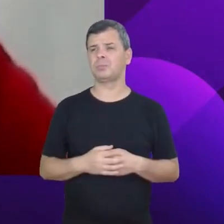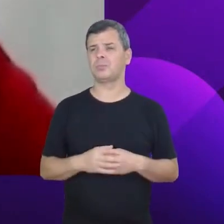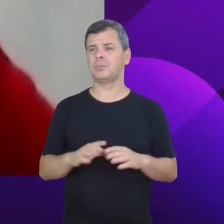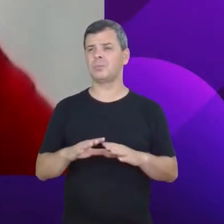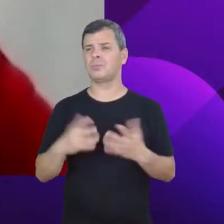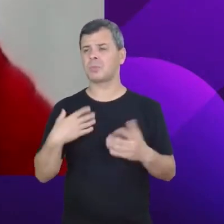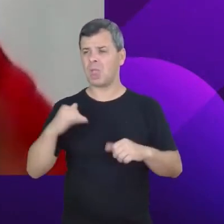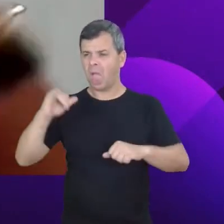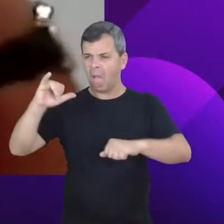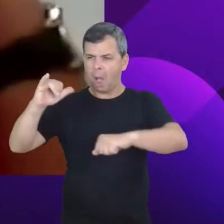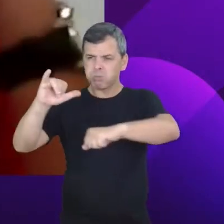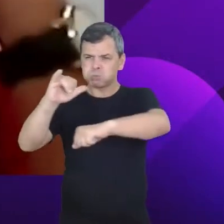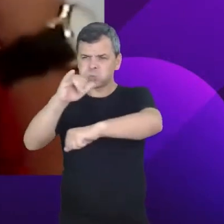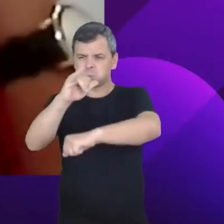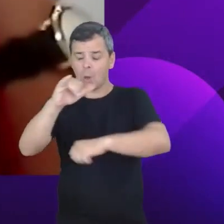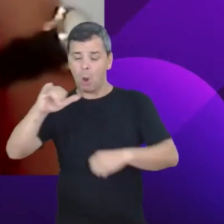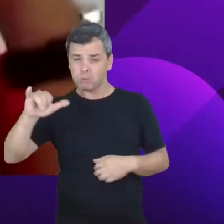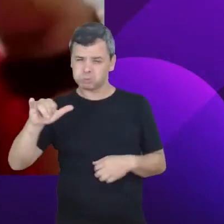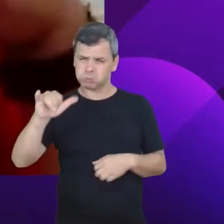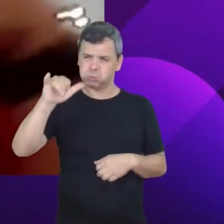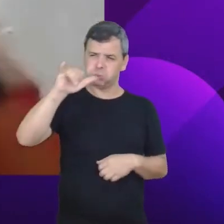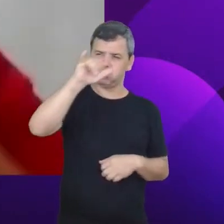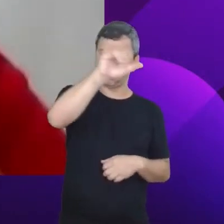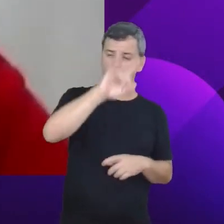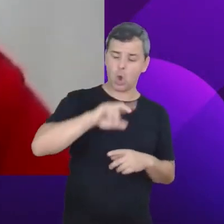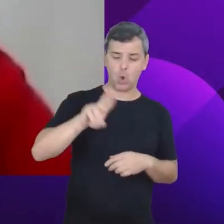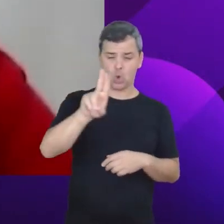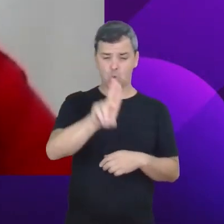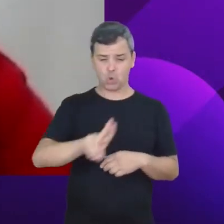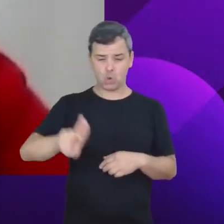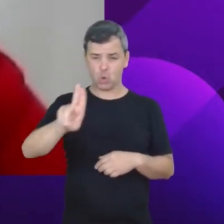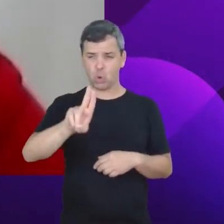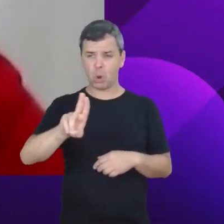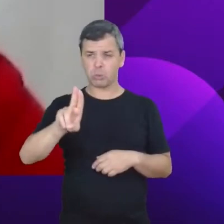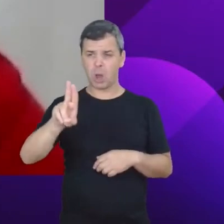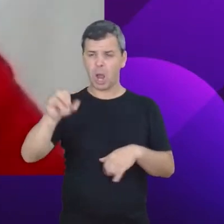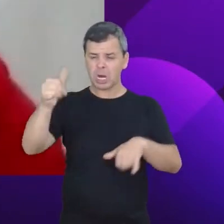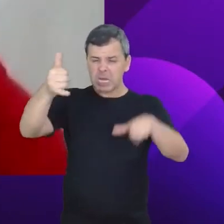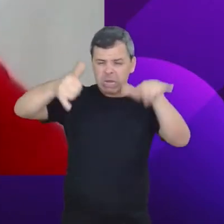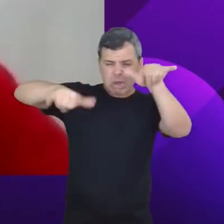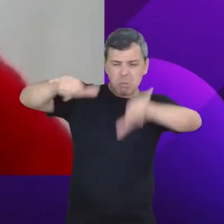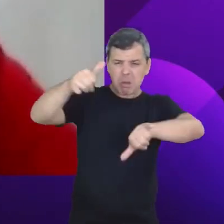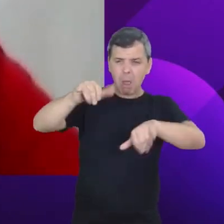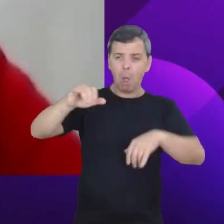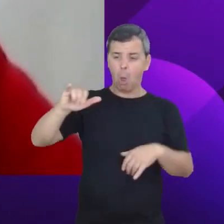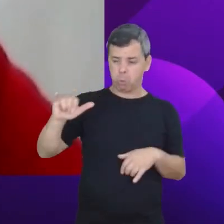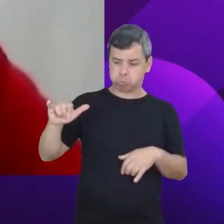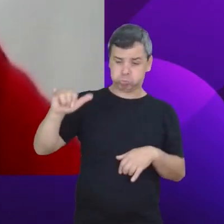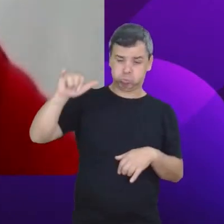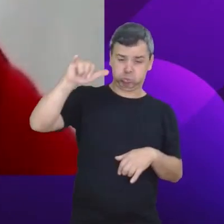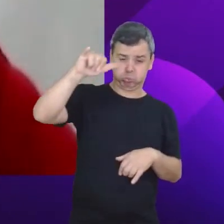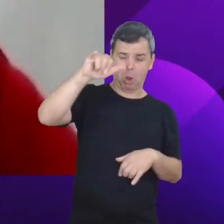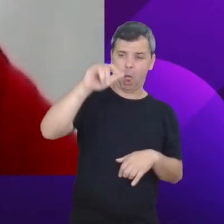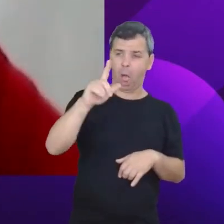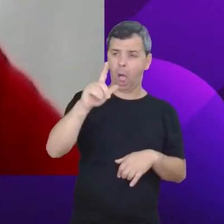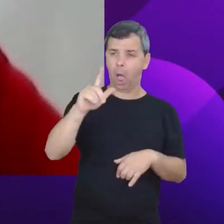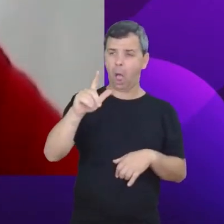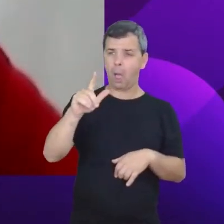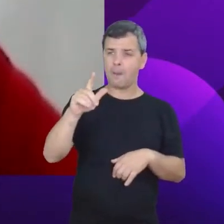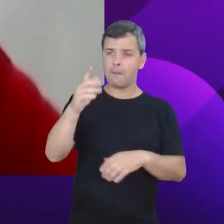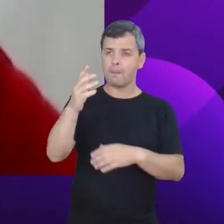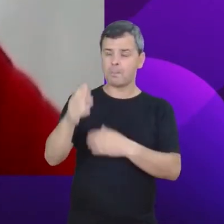através de aviões, né, onde eles usam para pulverizar as suas